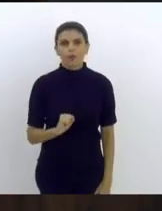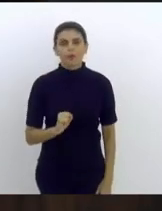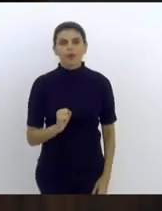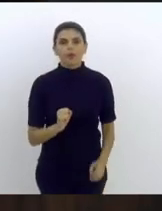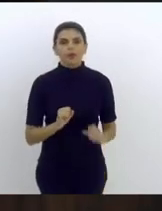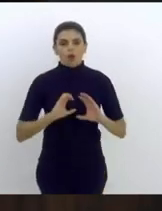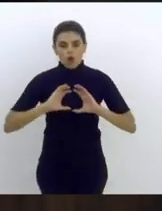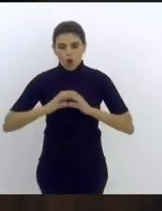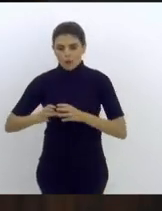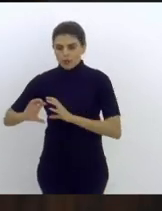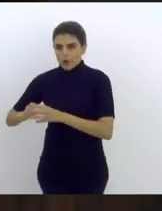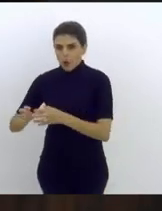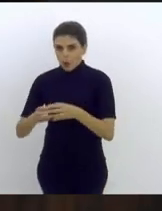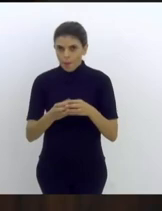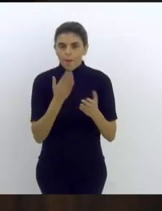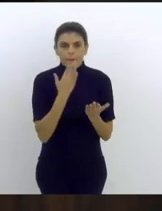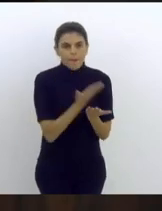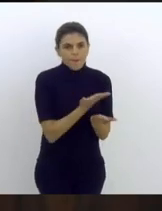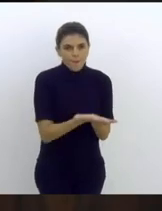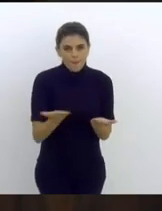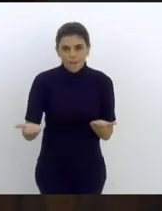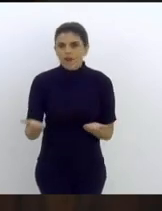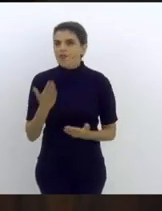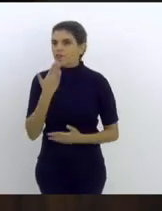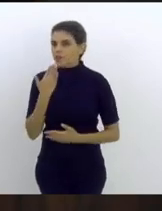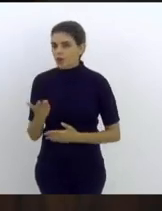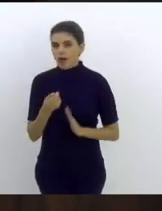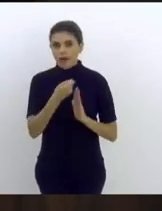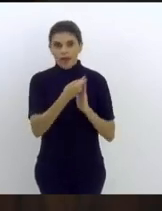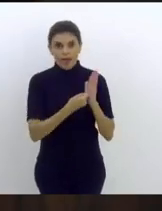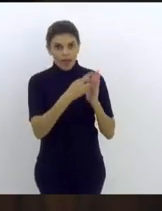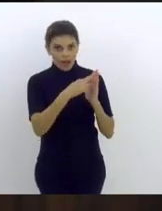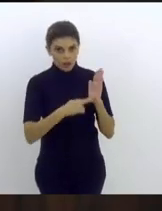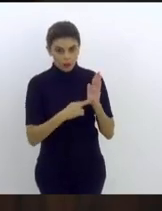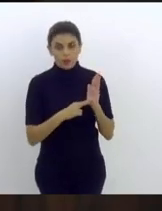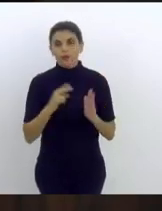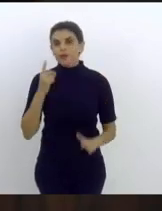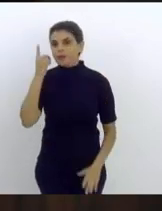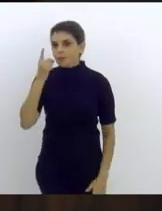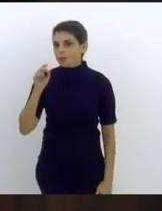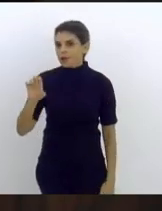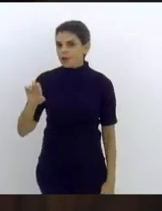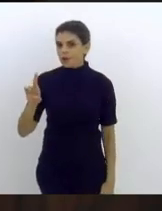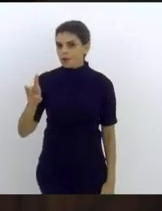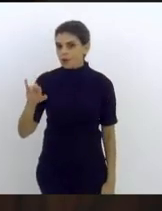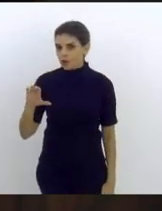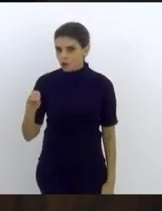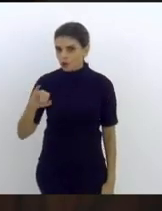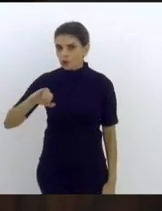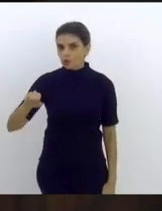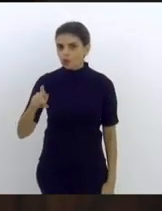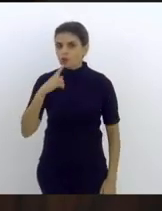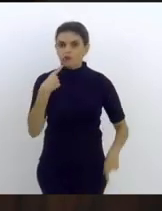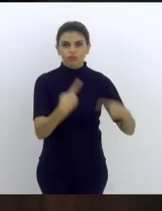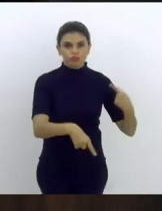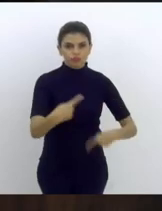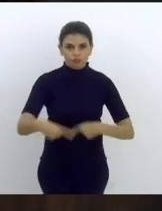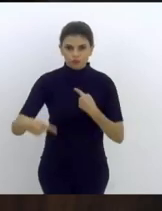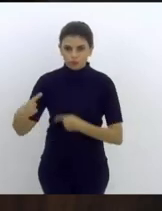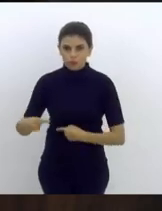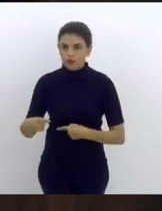de indicações legislativas favorável relator Deputado Eurico Júnior em discussão